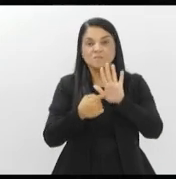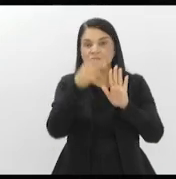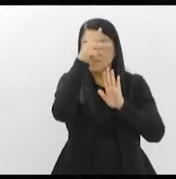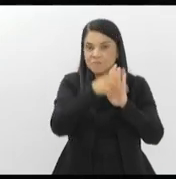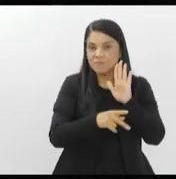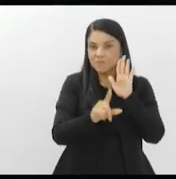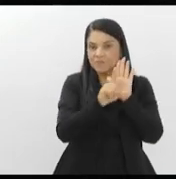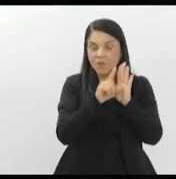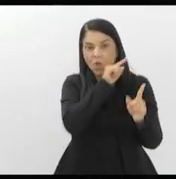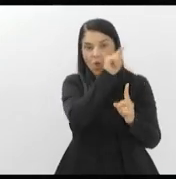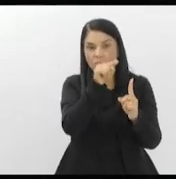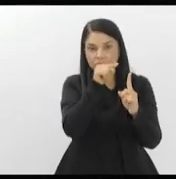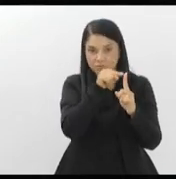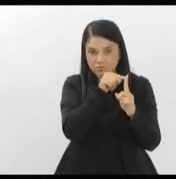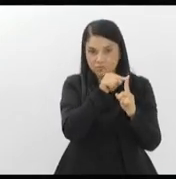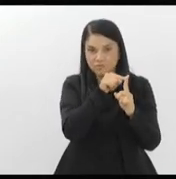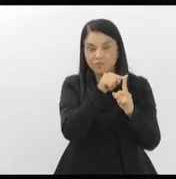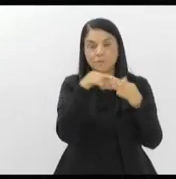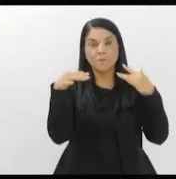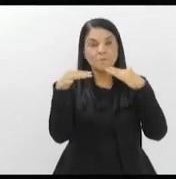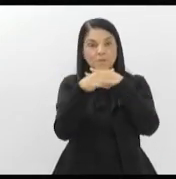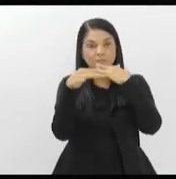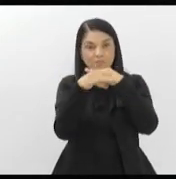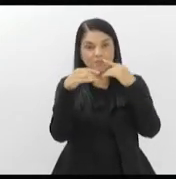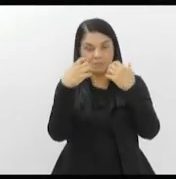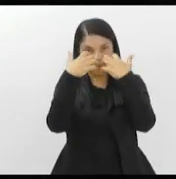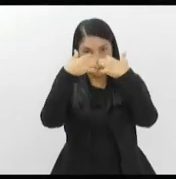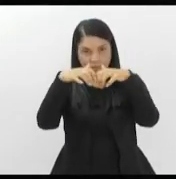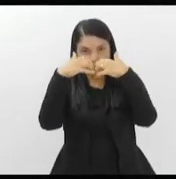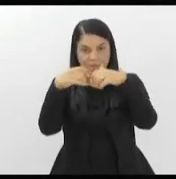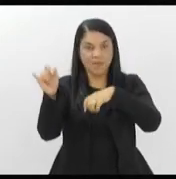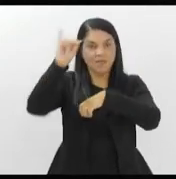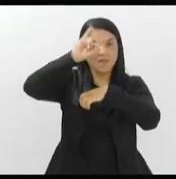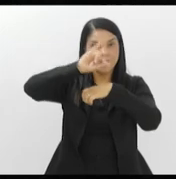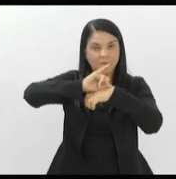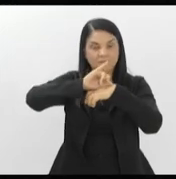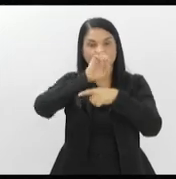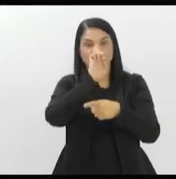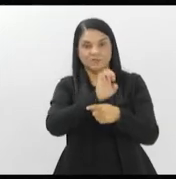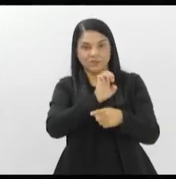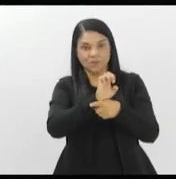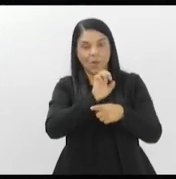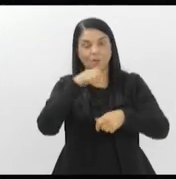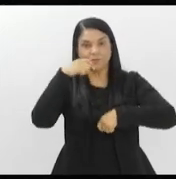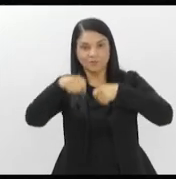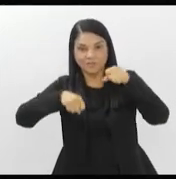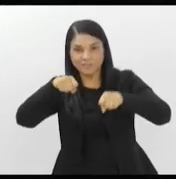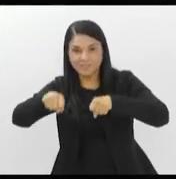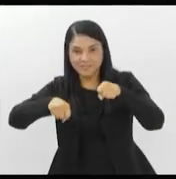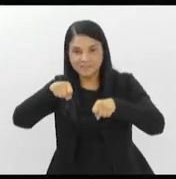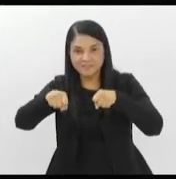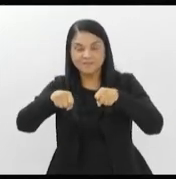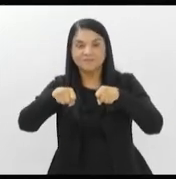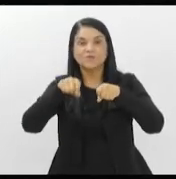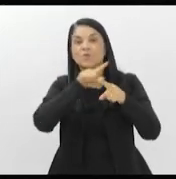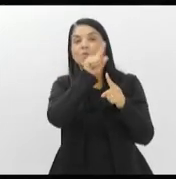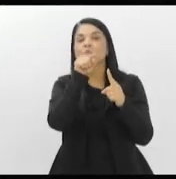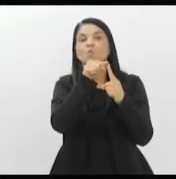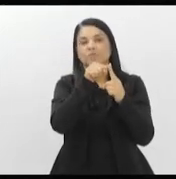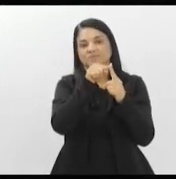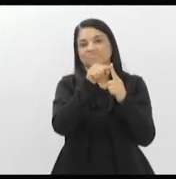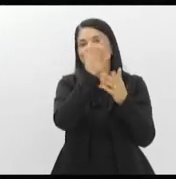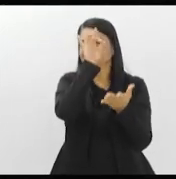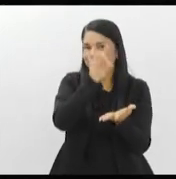de lei com o objetivo de tornar Petrópolis capital estadual do ciclismo, a gente tem justamente esse